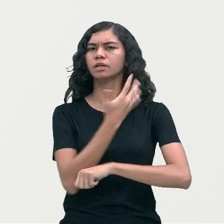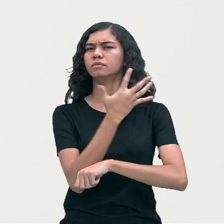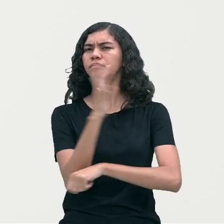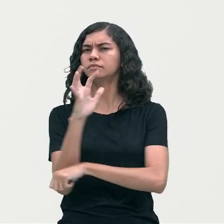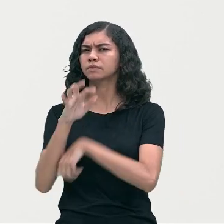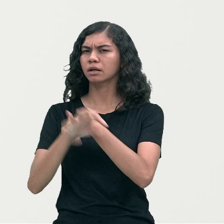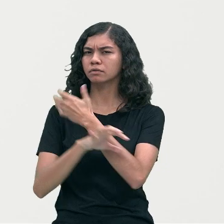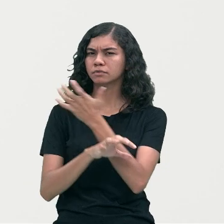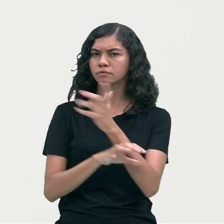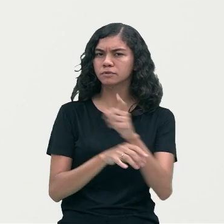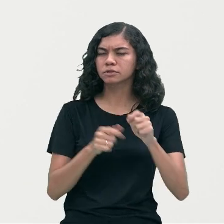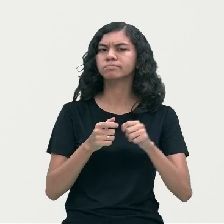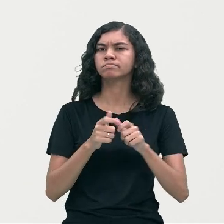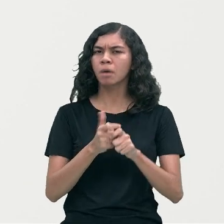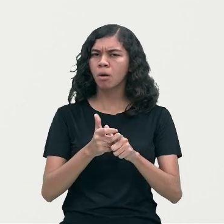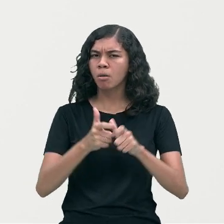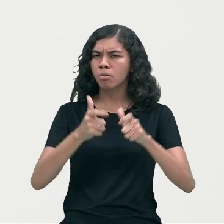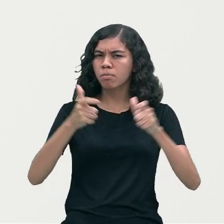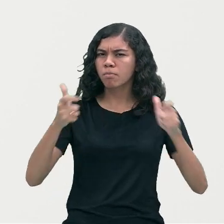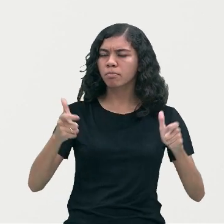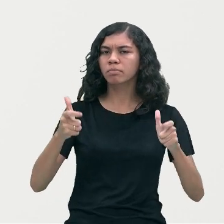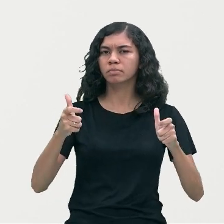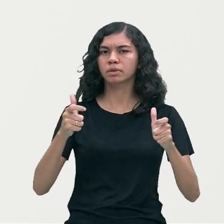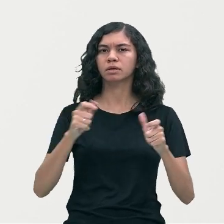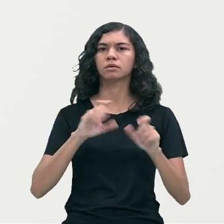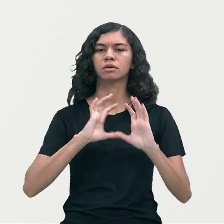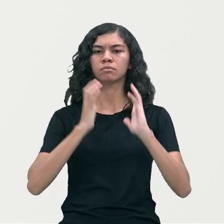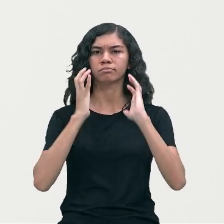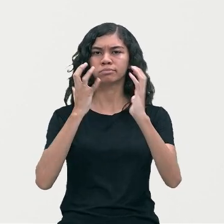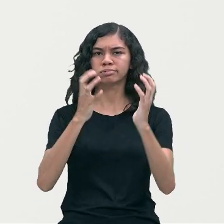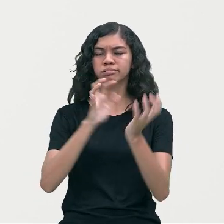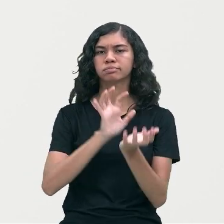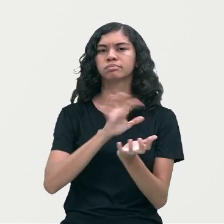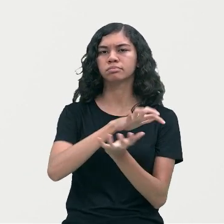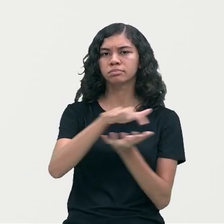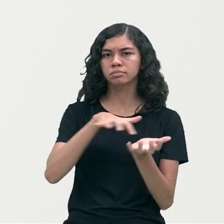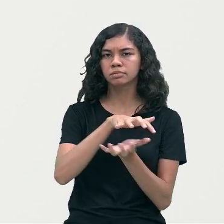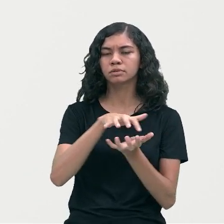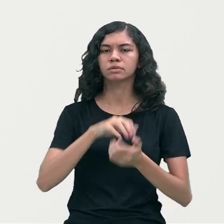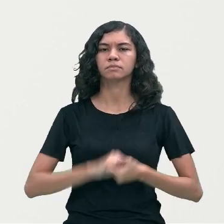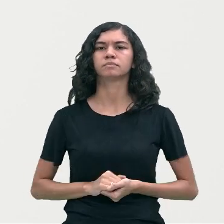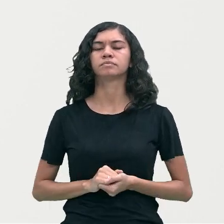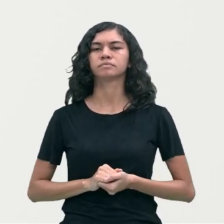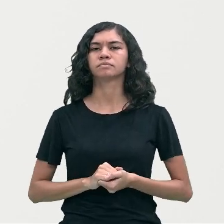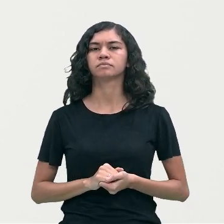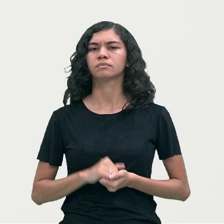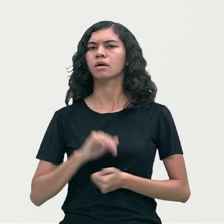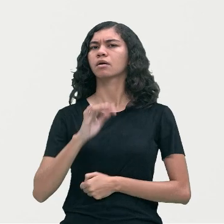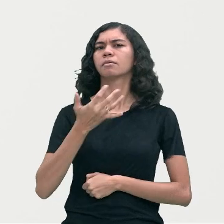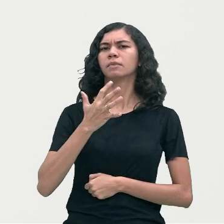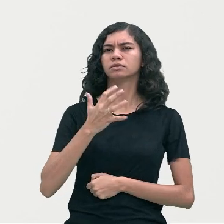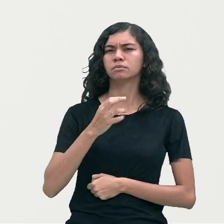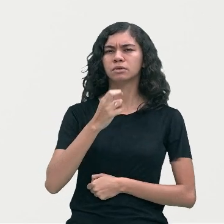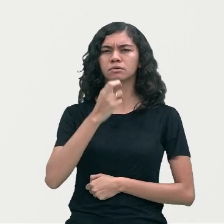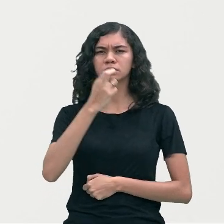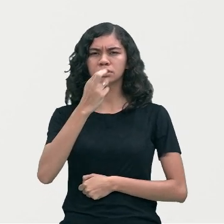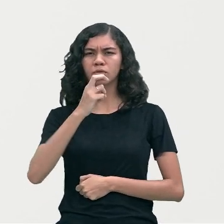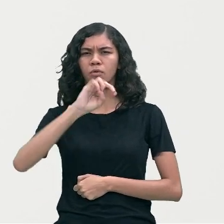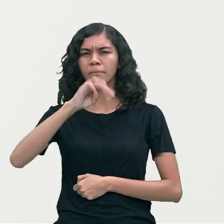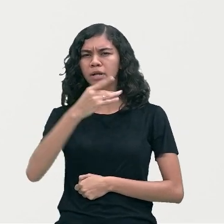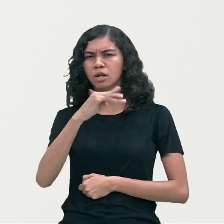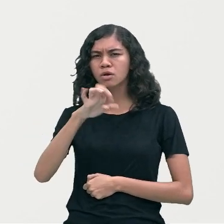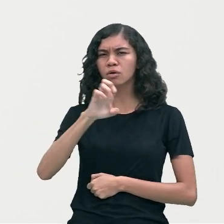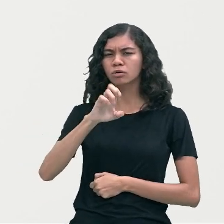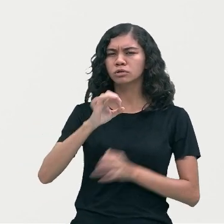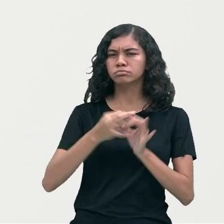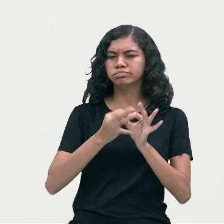maior floresta tropical do mundo. Ela vai abranger uma área de mais de 5 milhões de quilômetros quadrados, né? Todo aquele território que ela ocupa